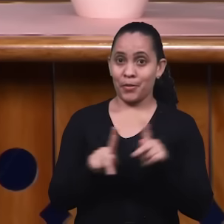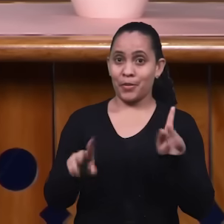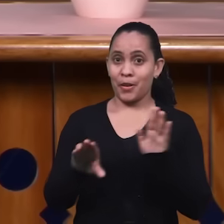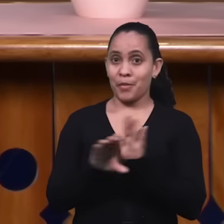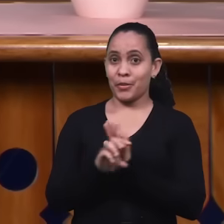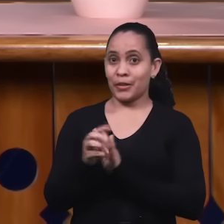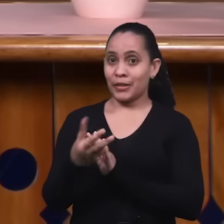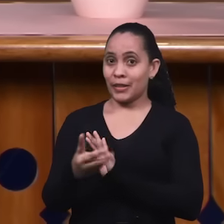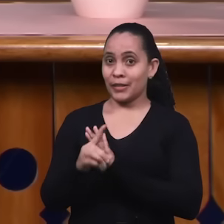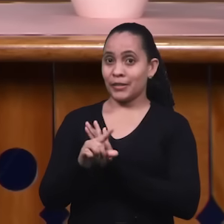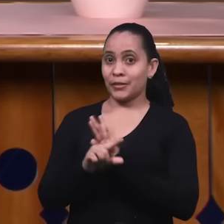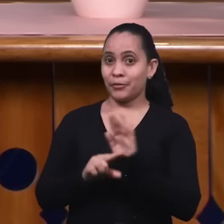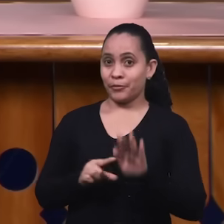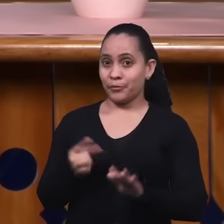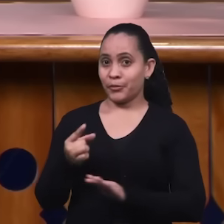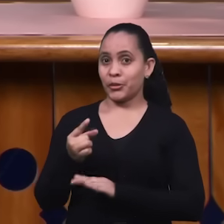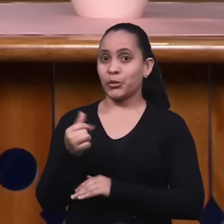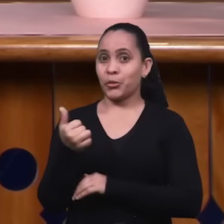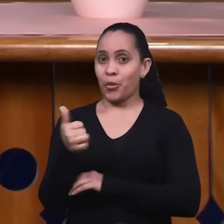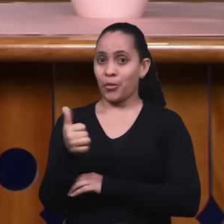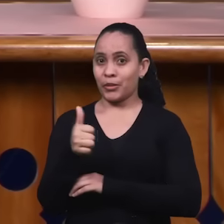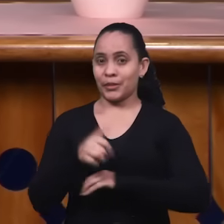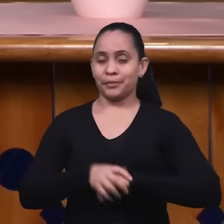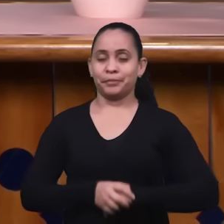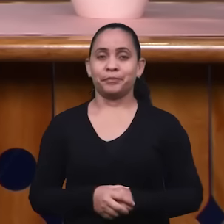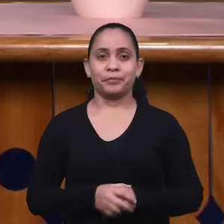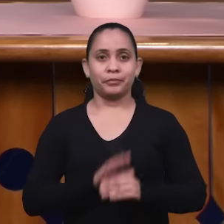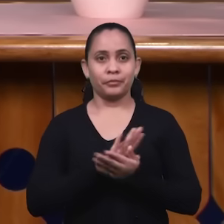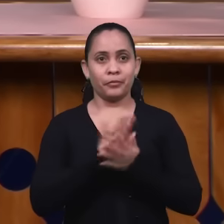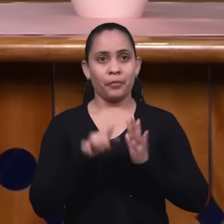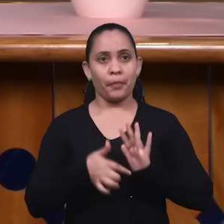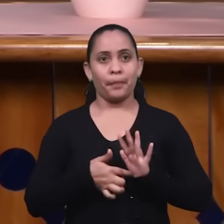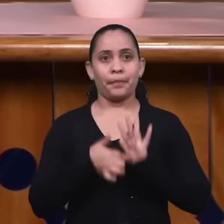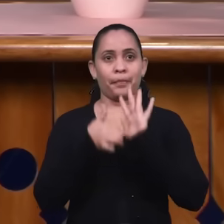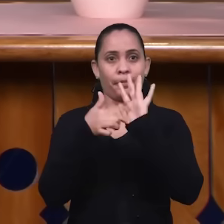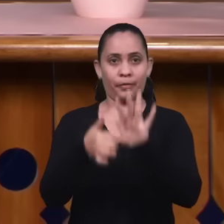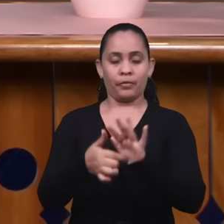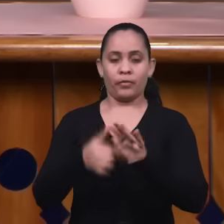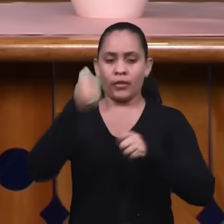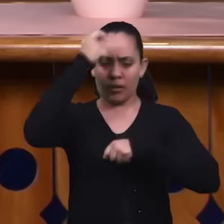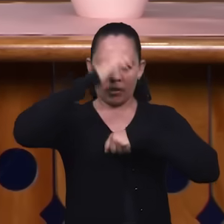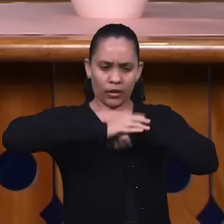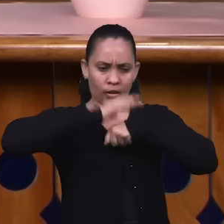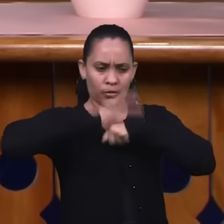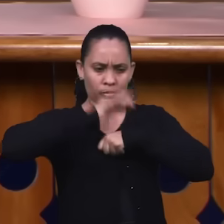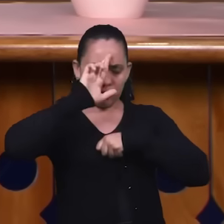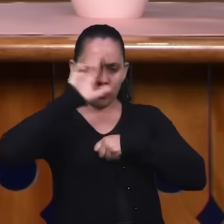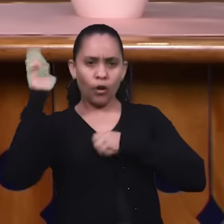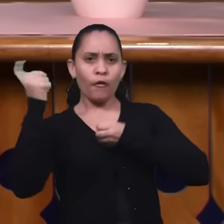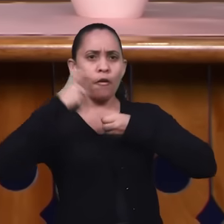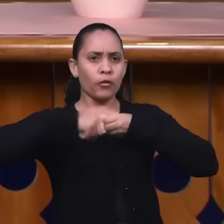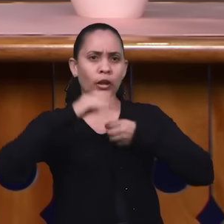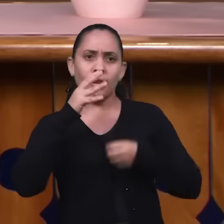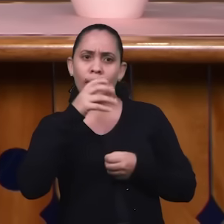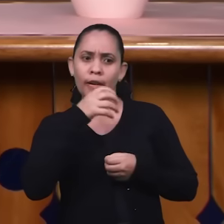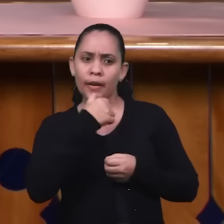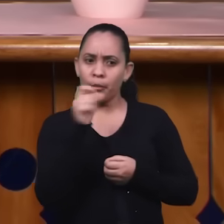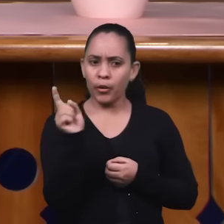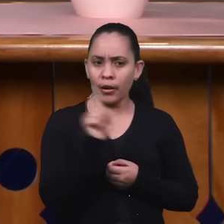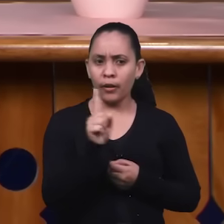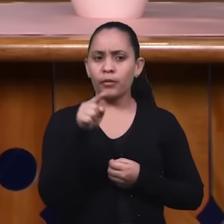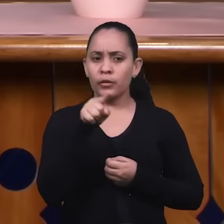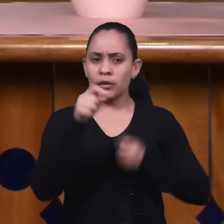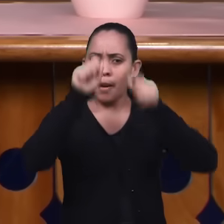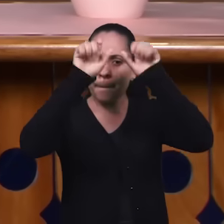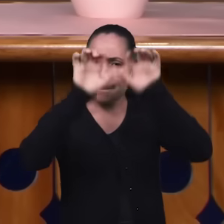capítulo 3, verso 11. E diz assim: Eis que venho sem demora, guarda o que tens